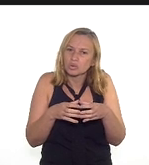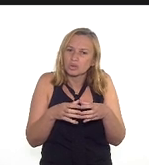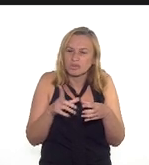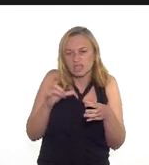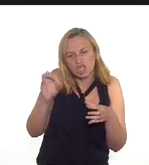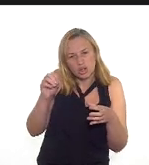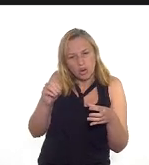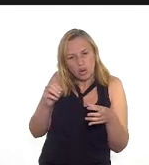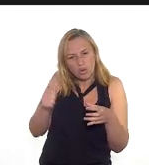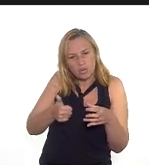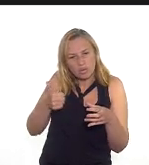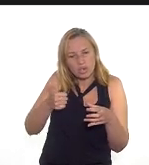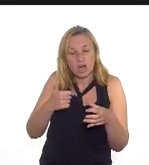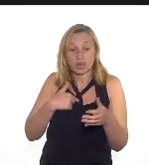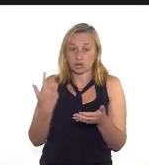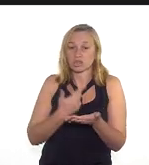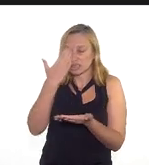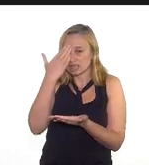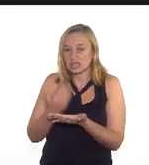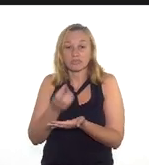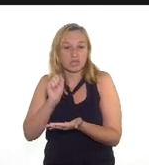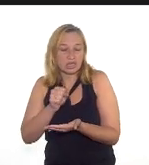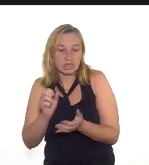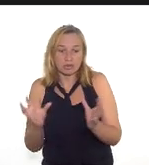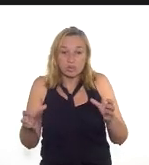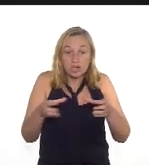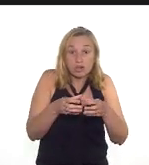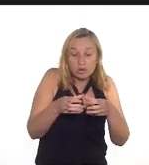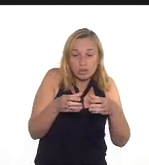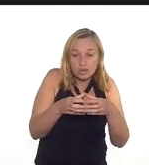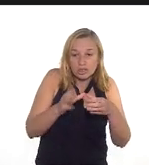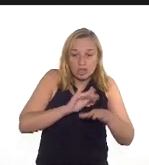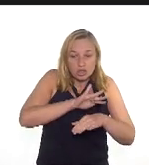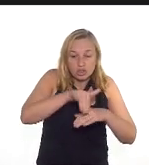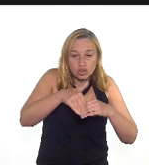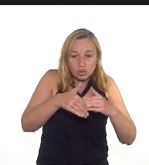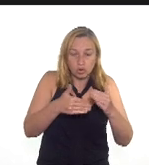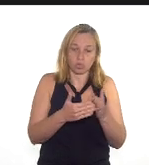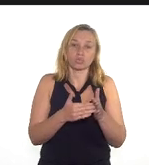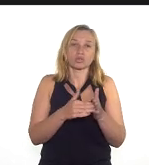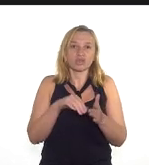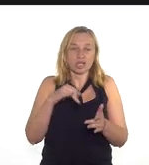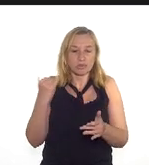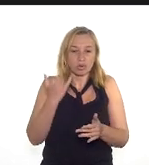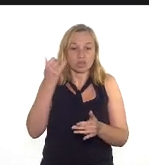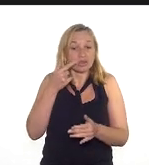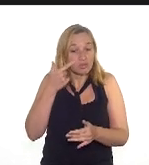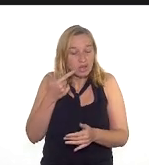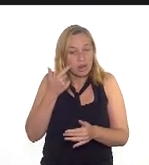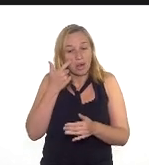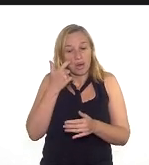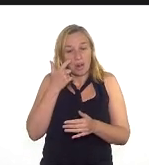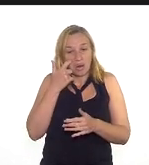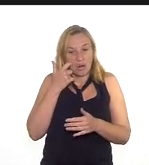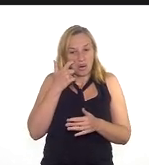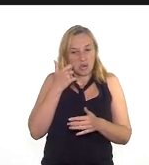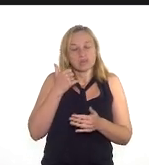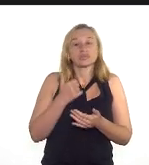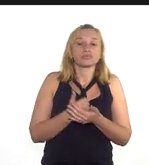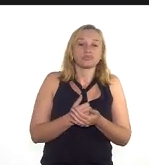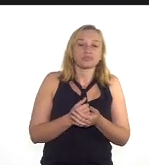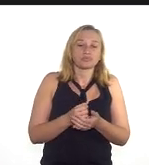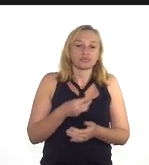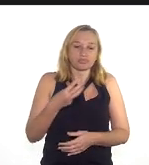A gente acredita que sim, porque é um empoderamento de todos e vendo aquilo que a gente acha que poderia ser visto. Mas aí eu estou deixando aqui esse